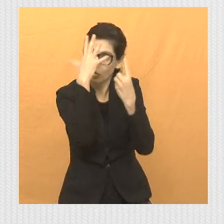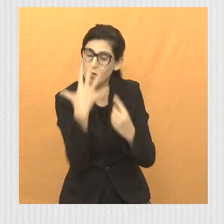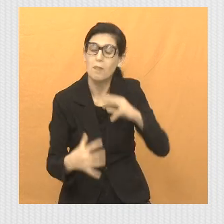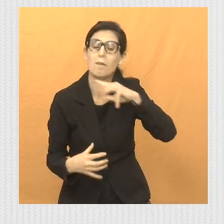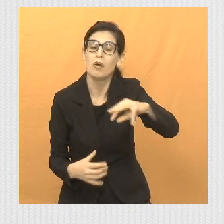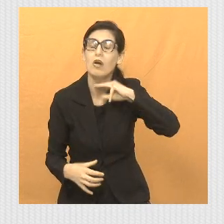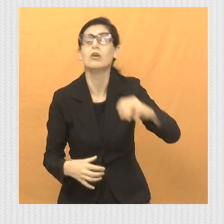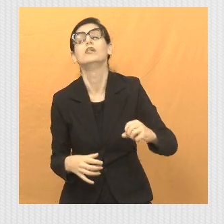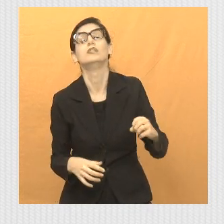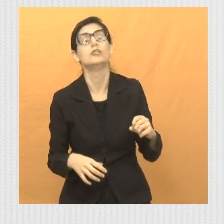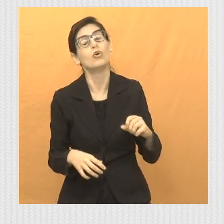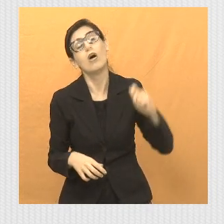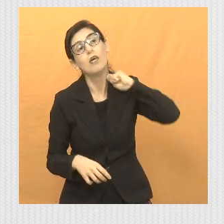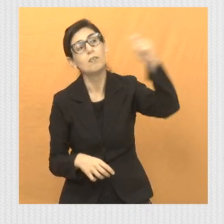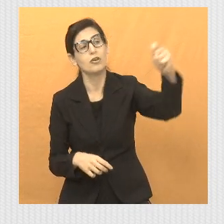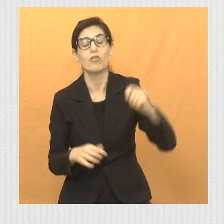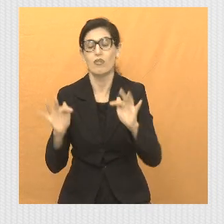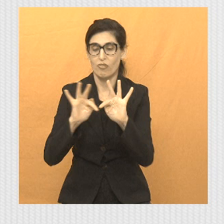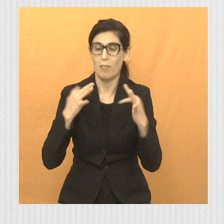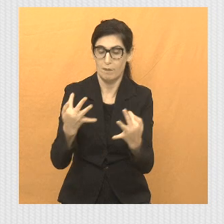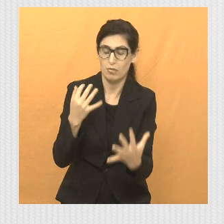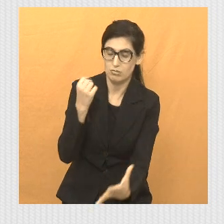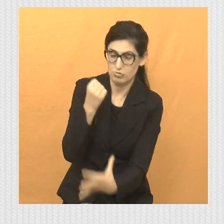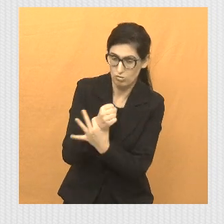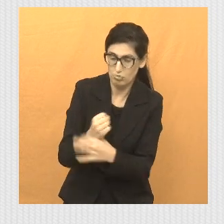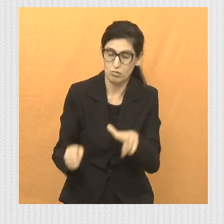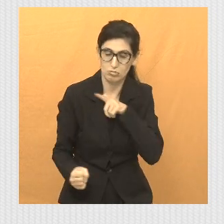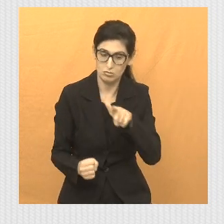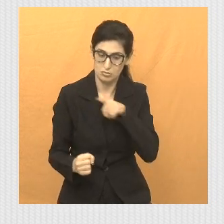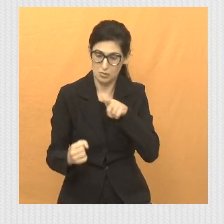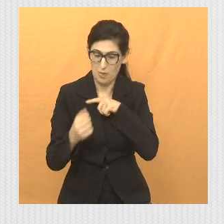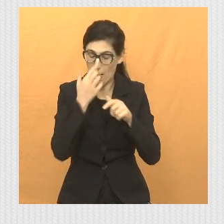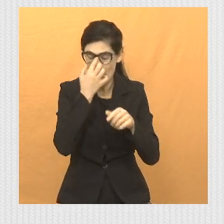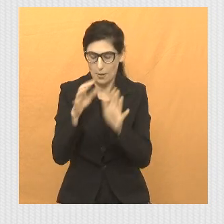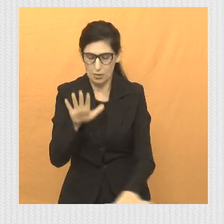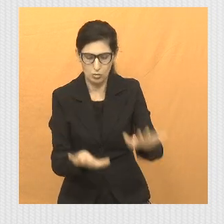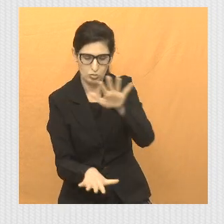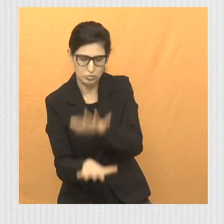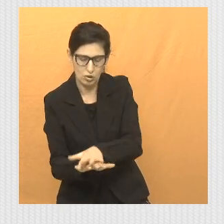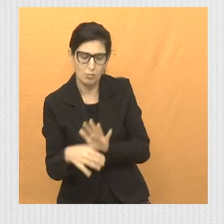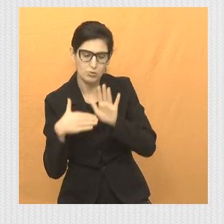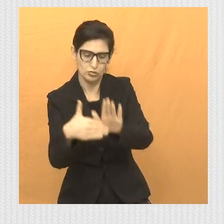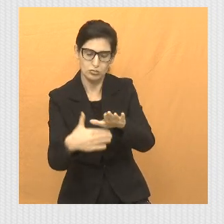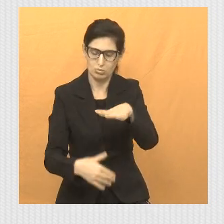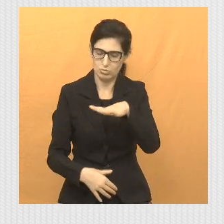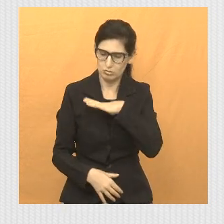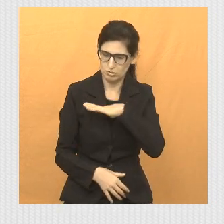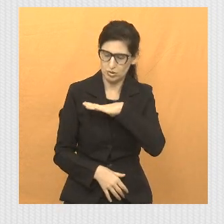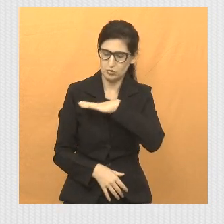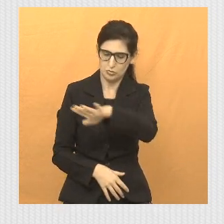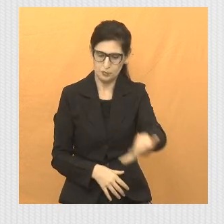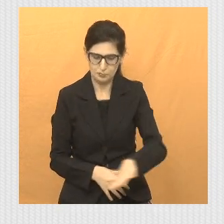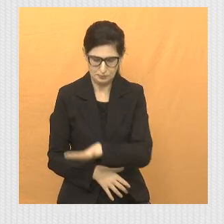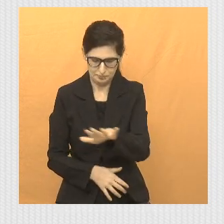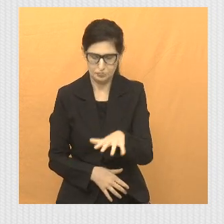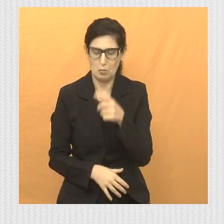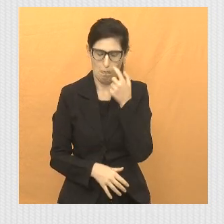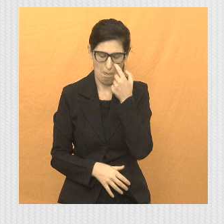e inseridos nas equipes do NASF, do município, e já apresentam uma produção